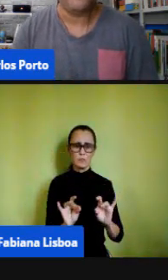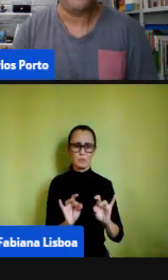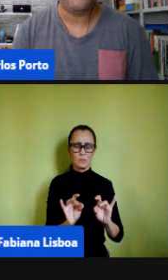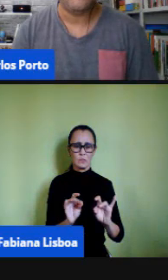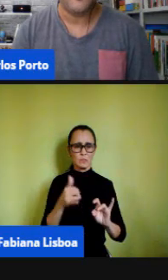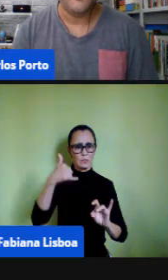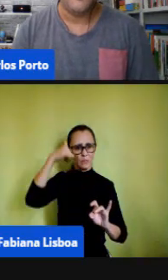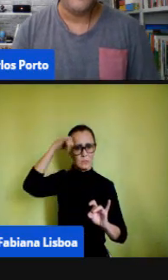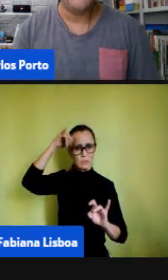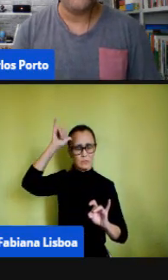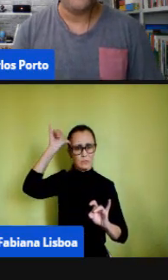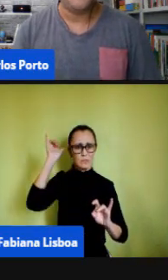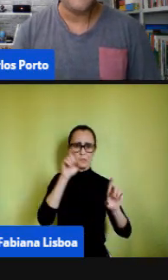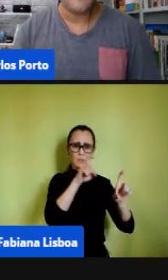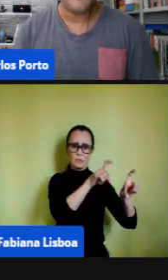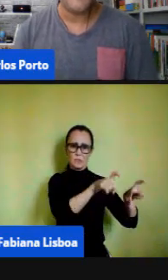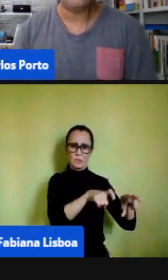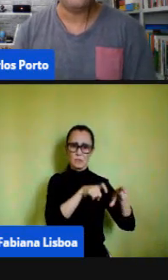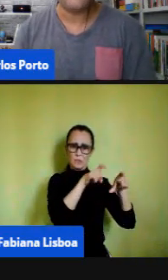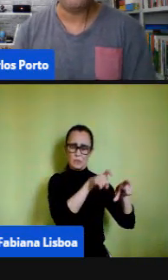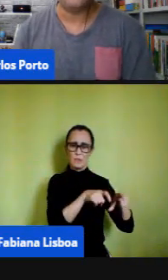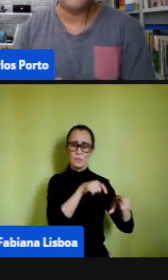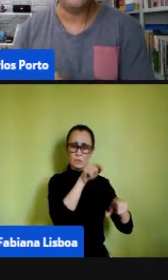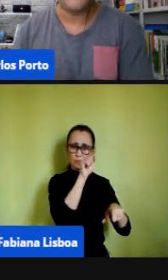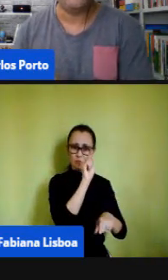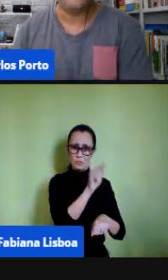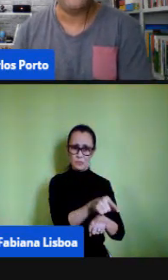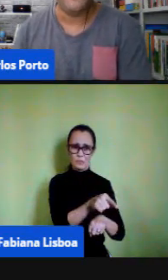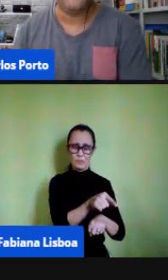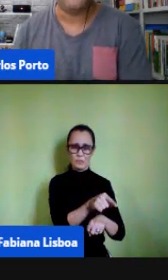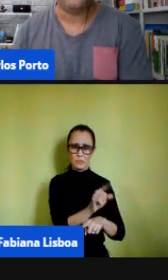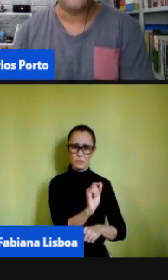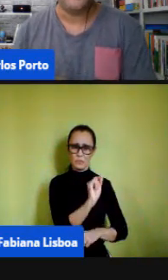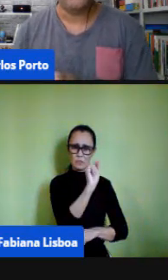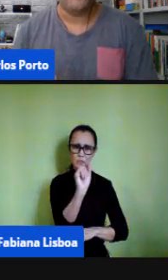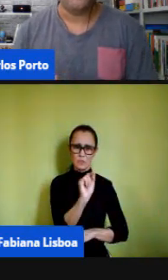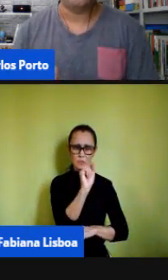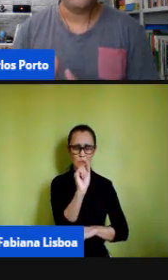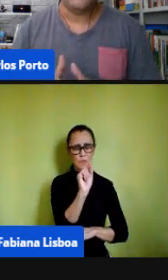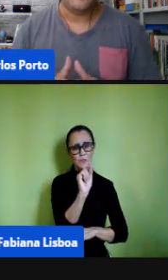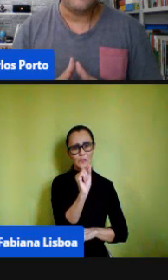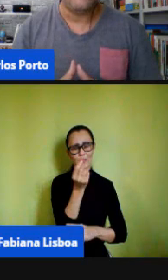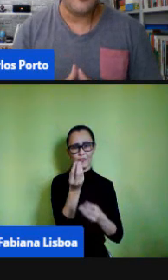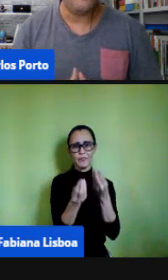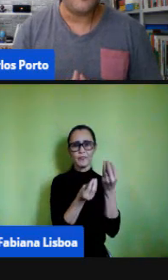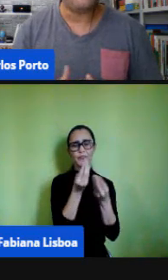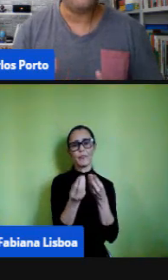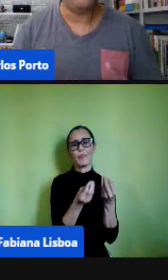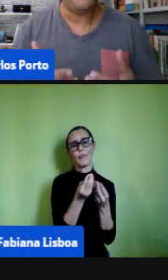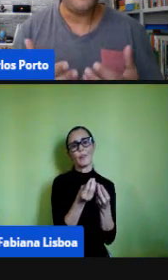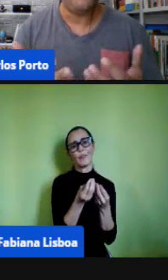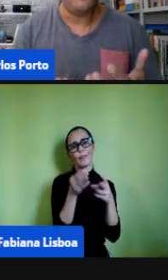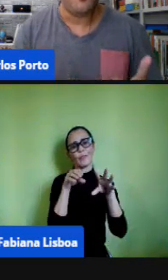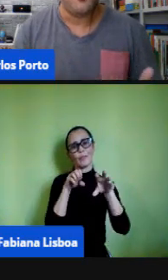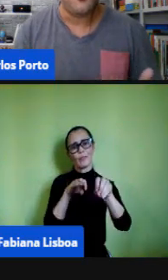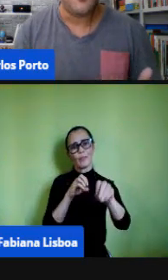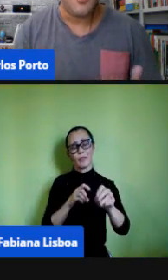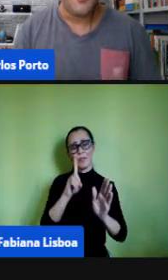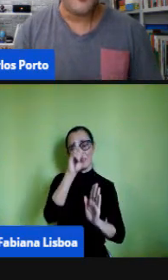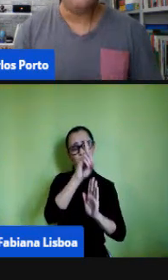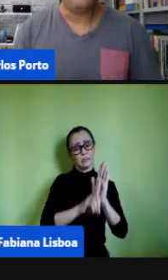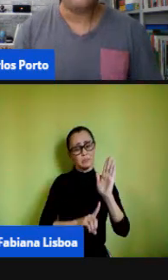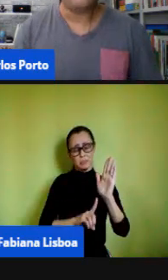campo. Então, o que é essa modalidade de ensino? Bom, se a educação é um direito de